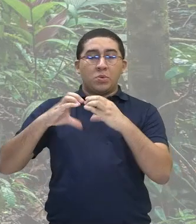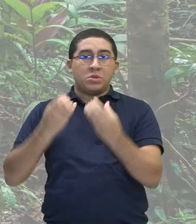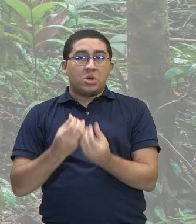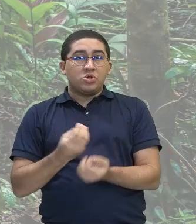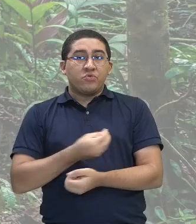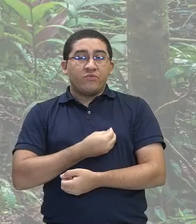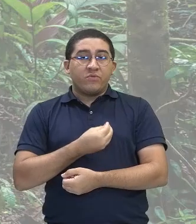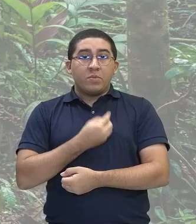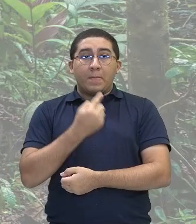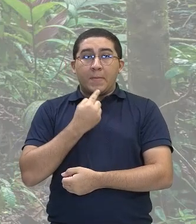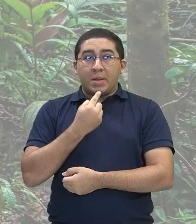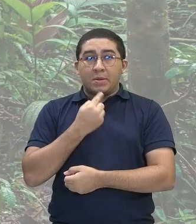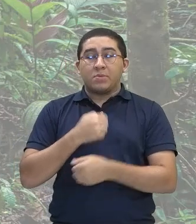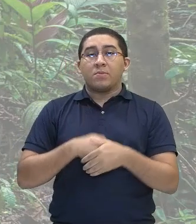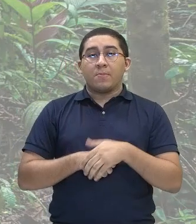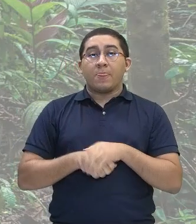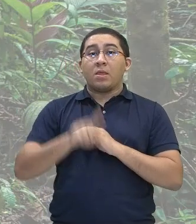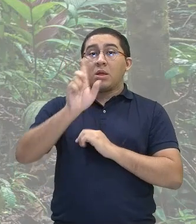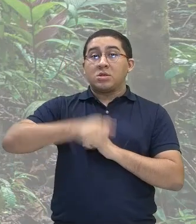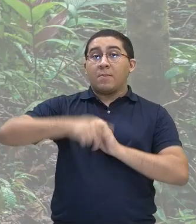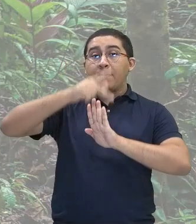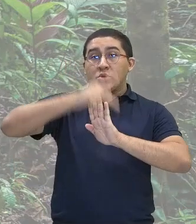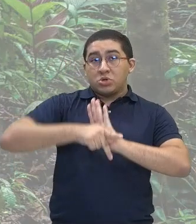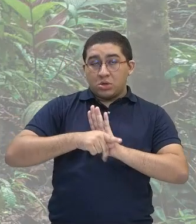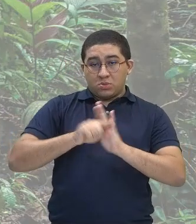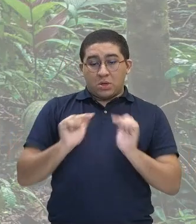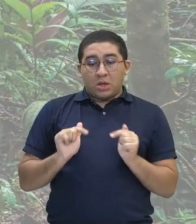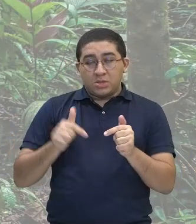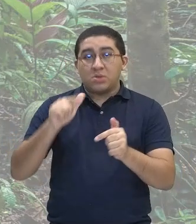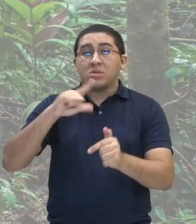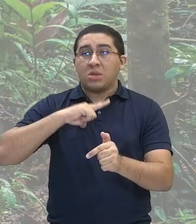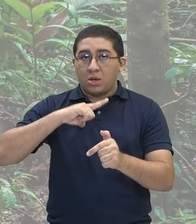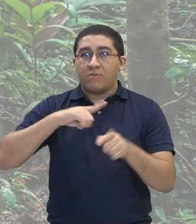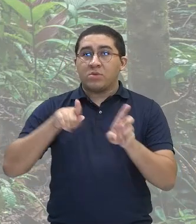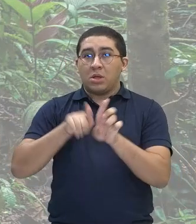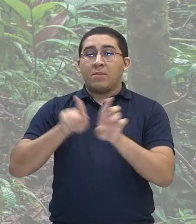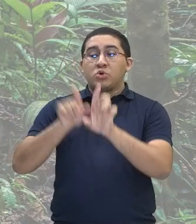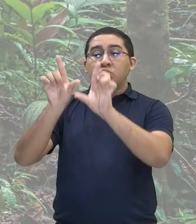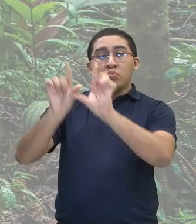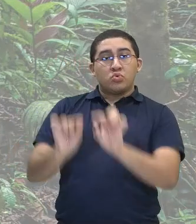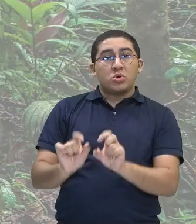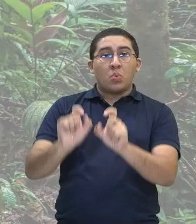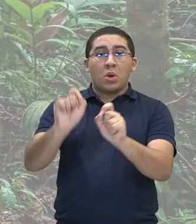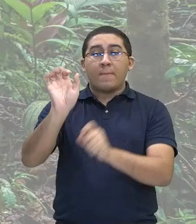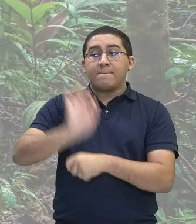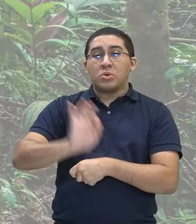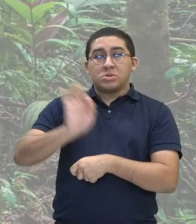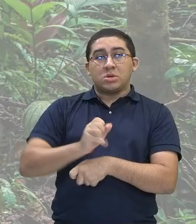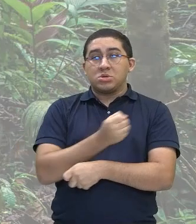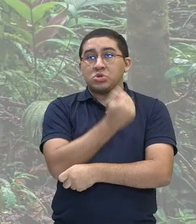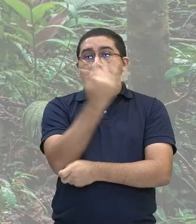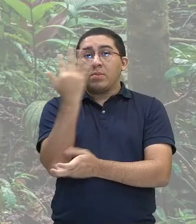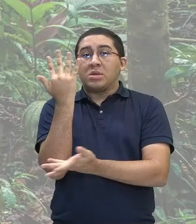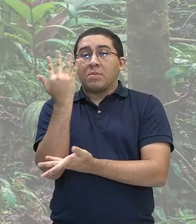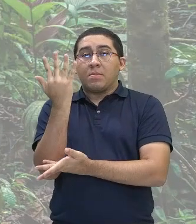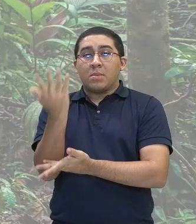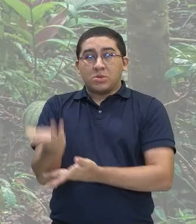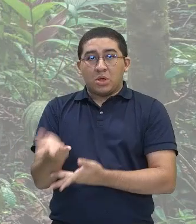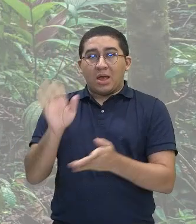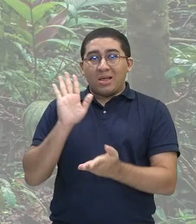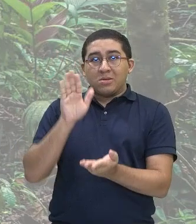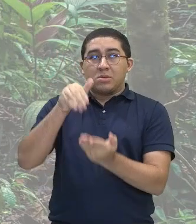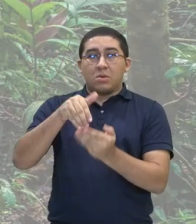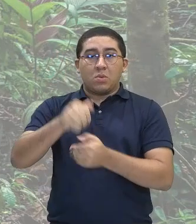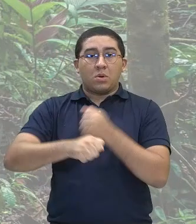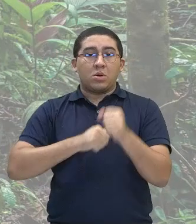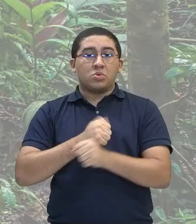ele obteve grande impacto, né? E acabou reduzindo aí as taxas de desmatamento até o ano de